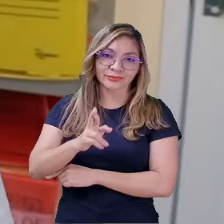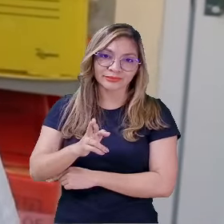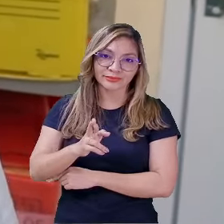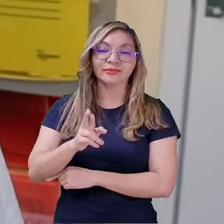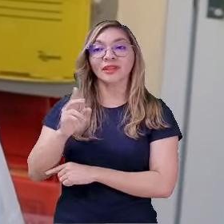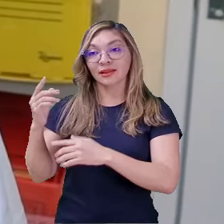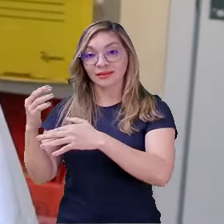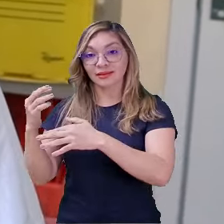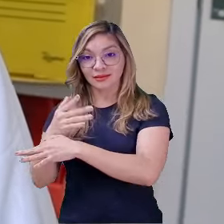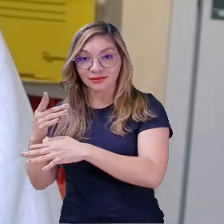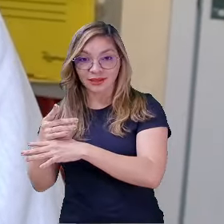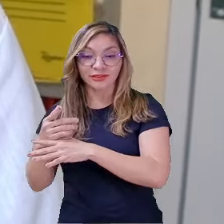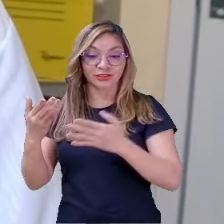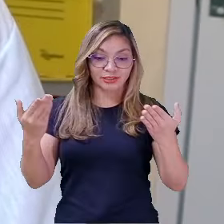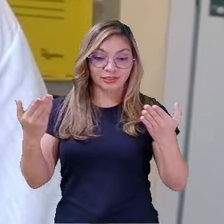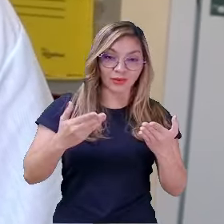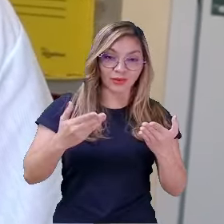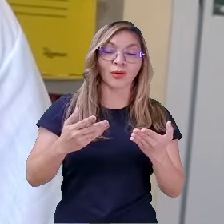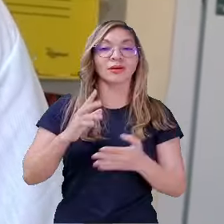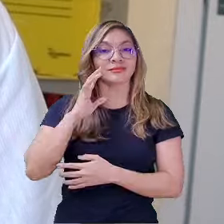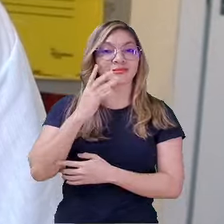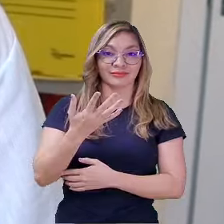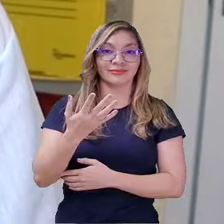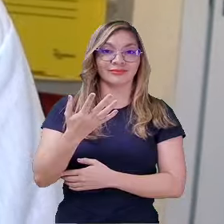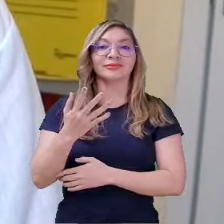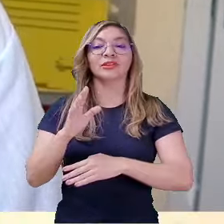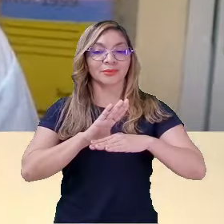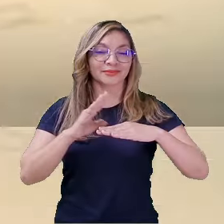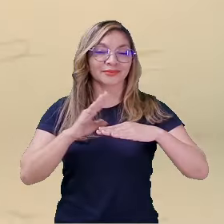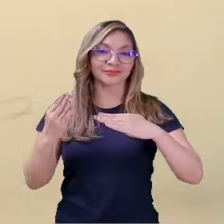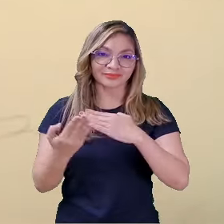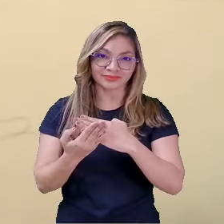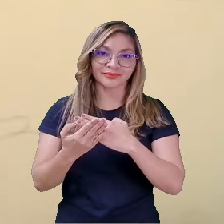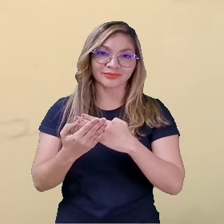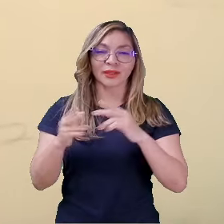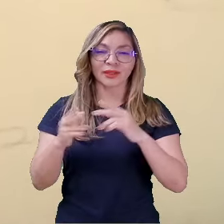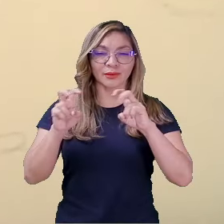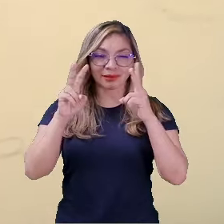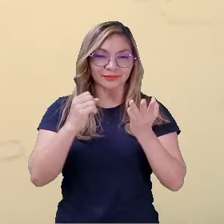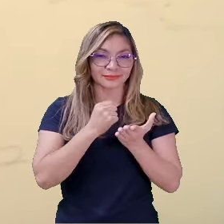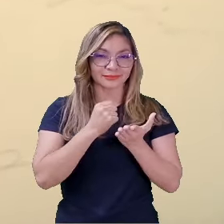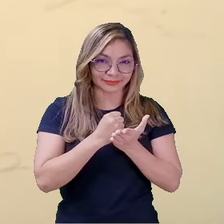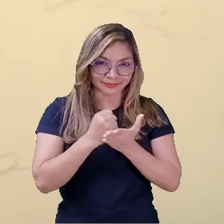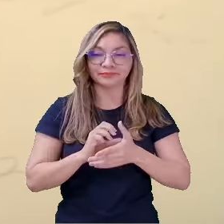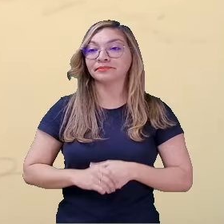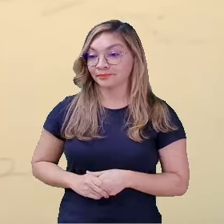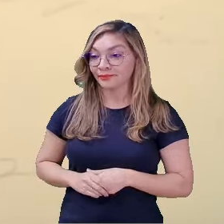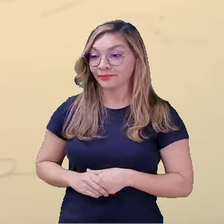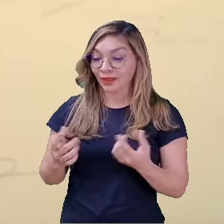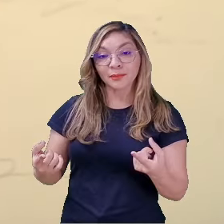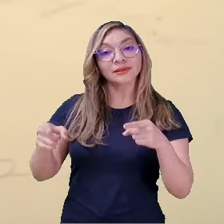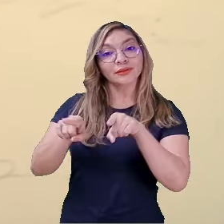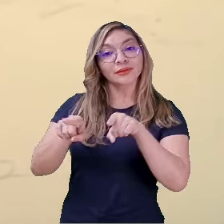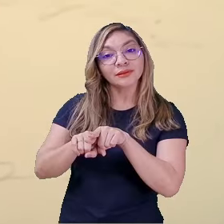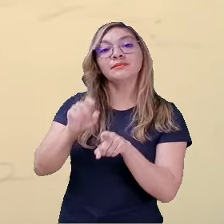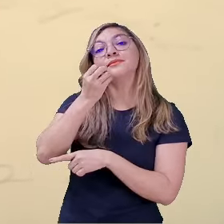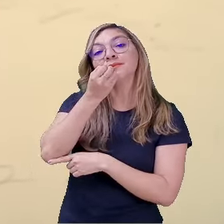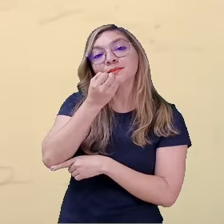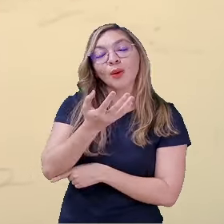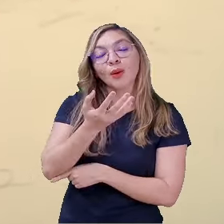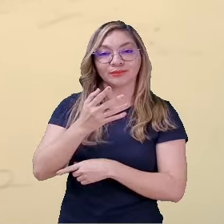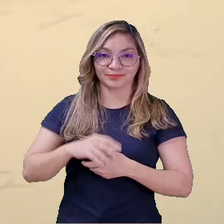dar cumprimento aqui no distrito do Bailique em relação ao cartório. Essa foi uma parceria que deu certo, né? É a